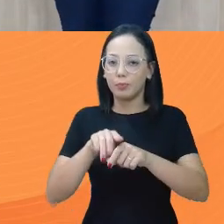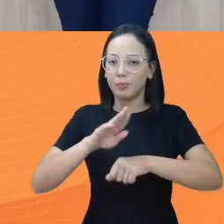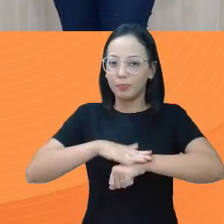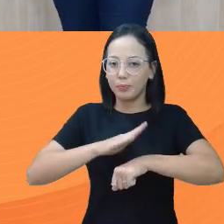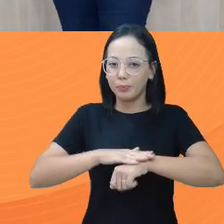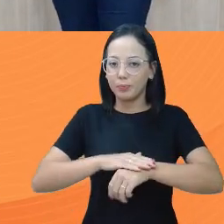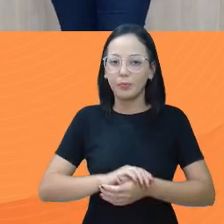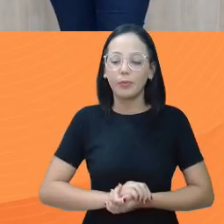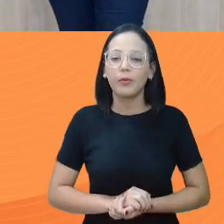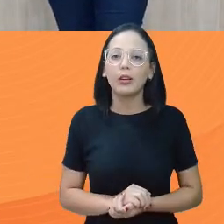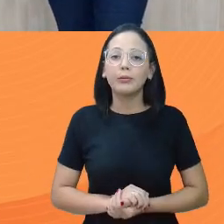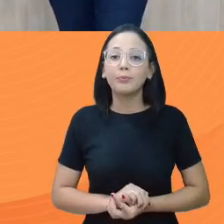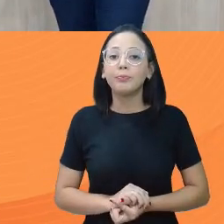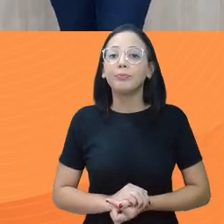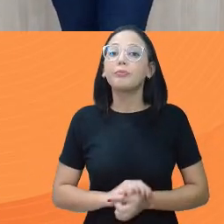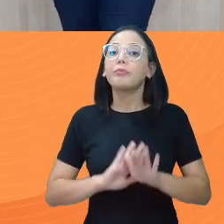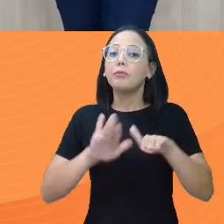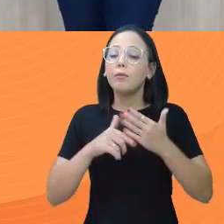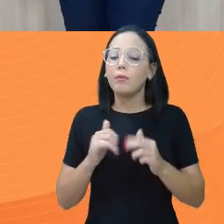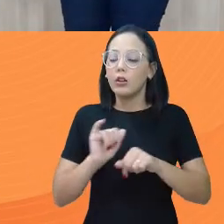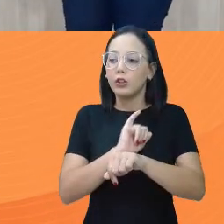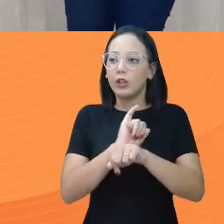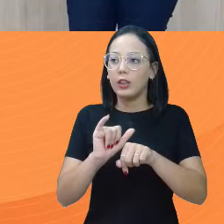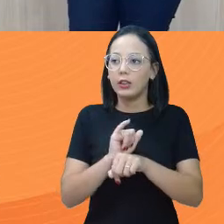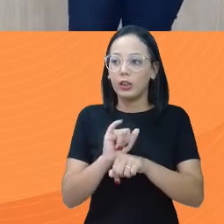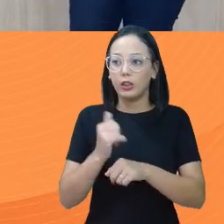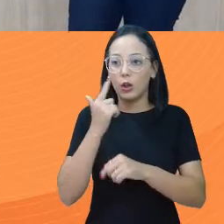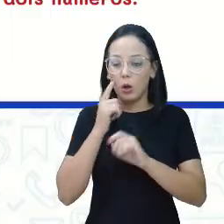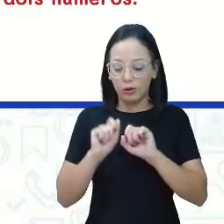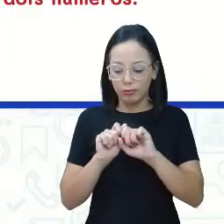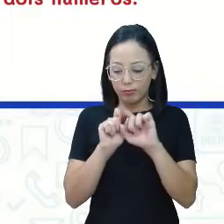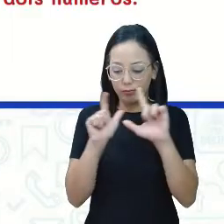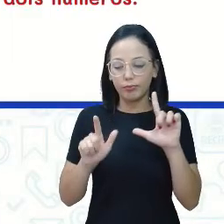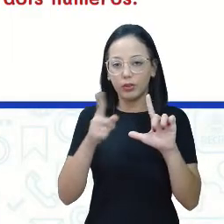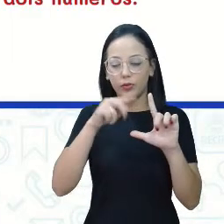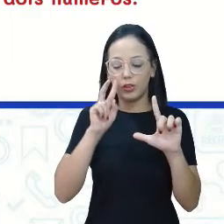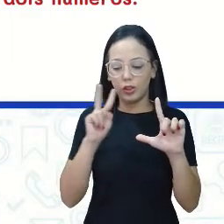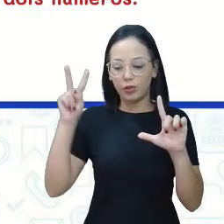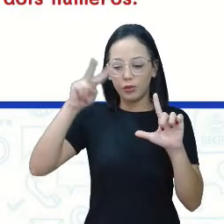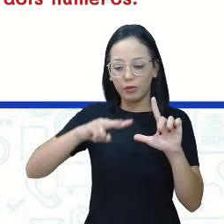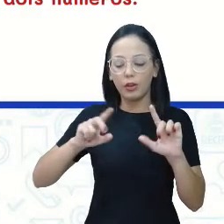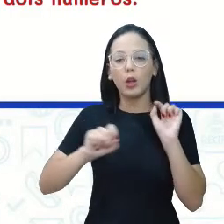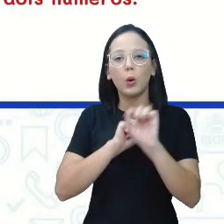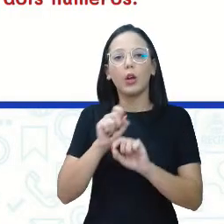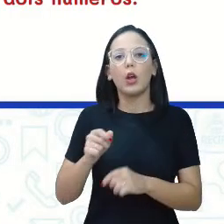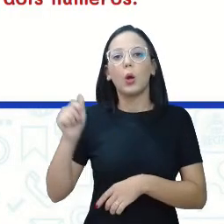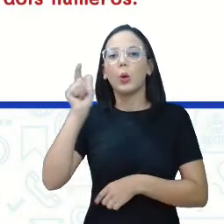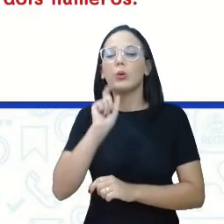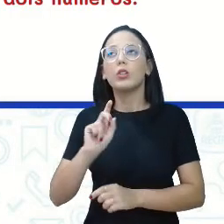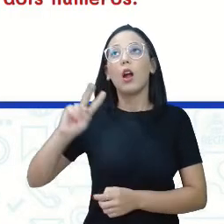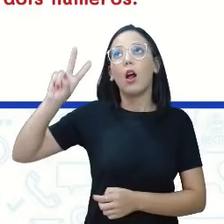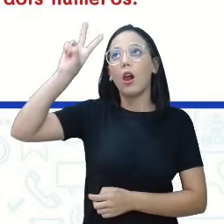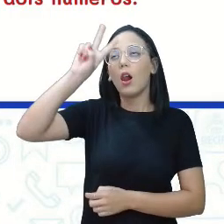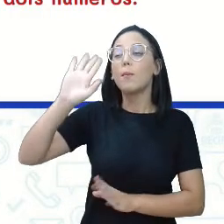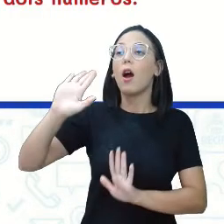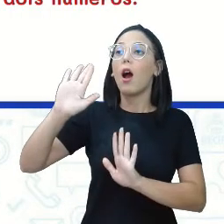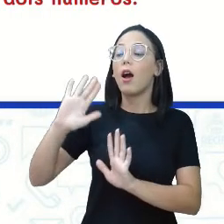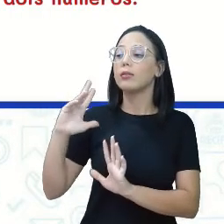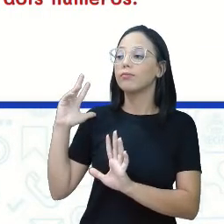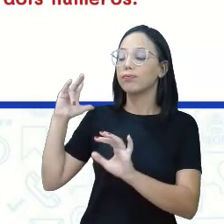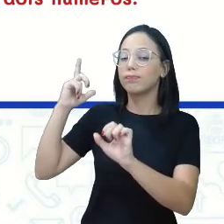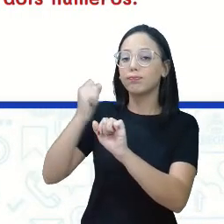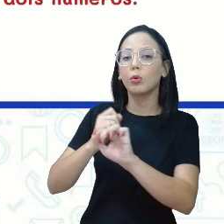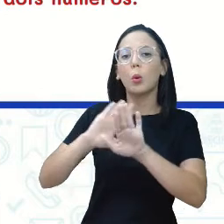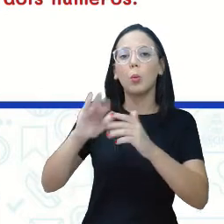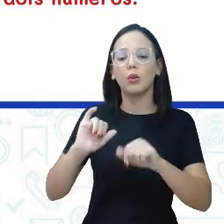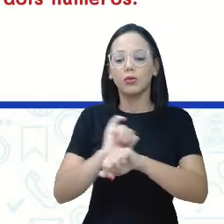tá certo? Então, esse mecanismo aí, ó, o Billy já tá deixando um tempão na tela para você ver, para que você consiga relembrar qual foi a estratégia